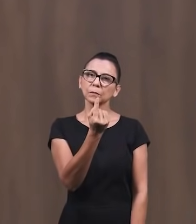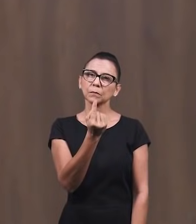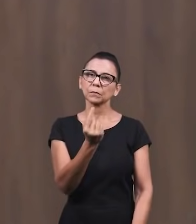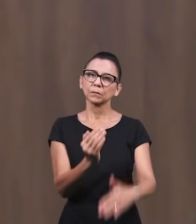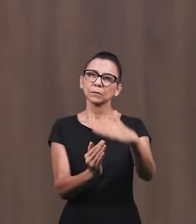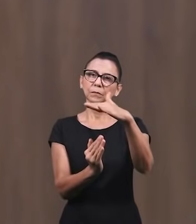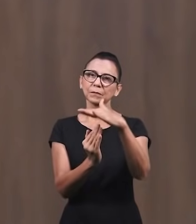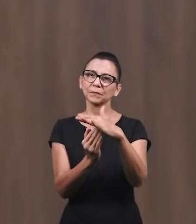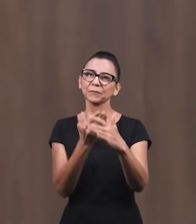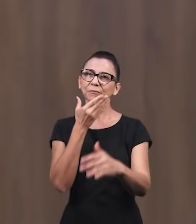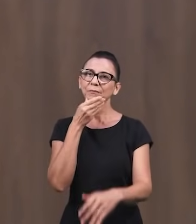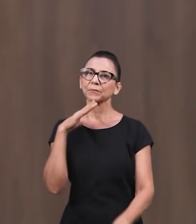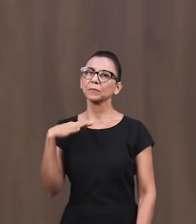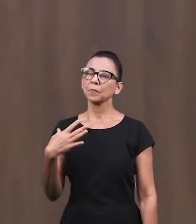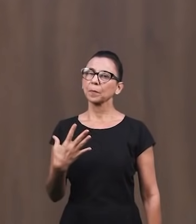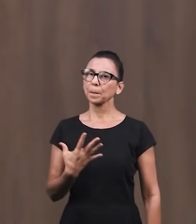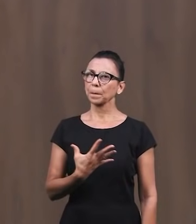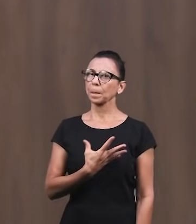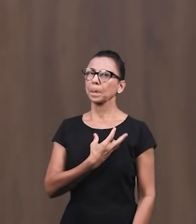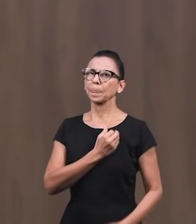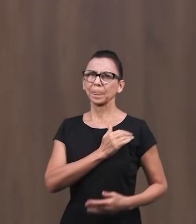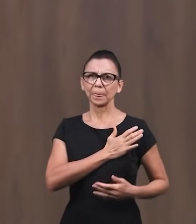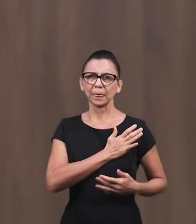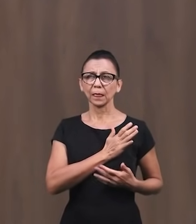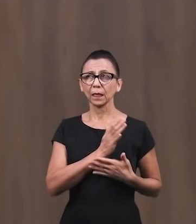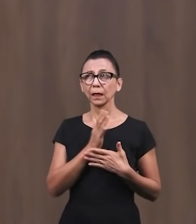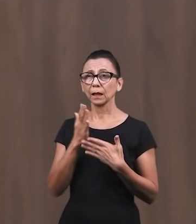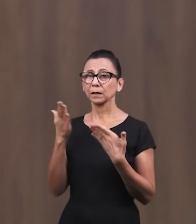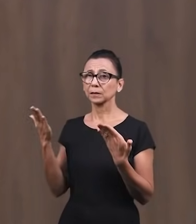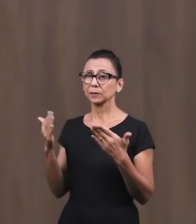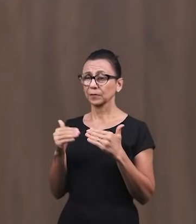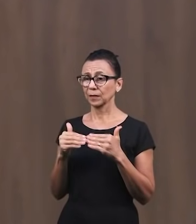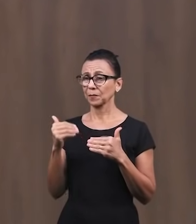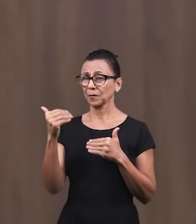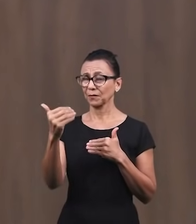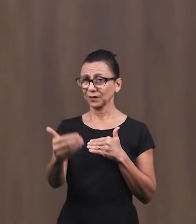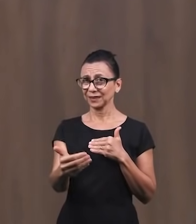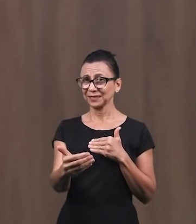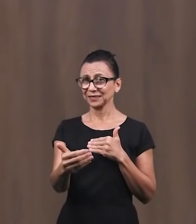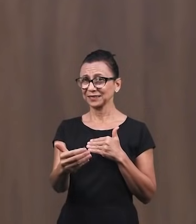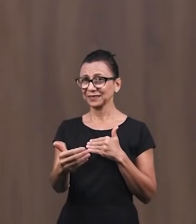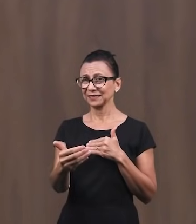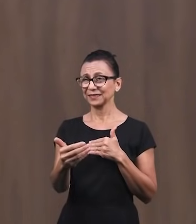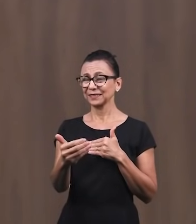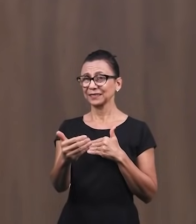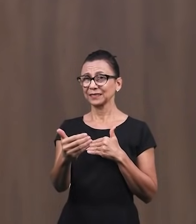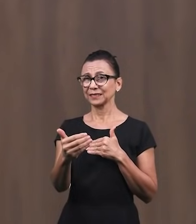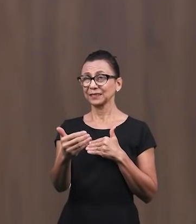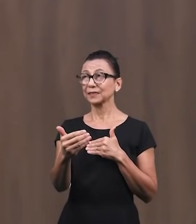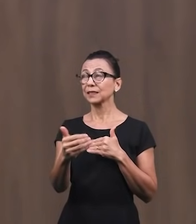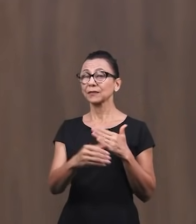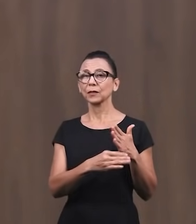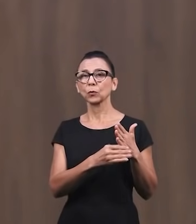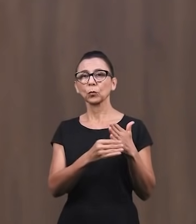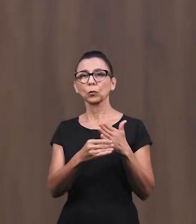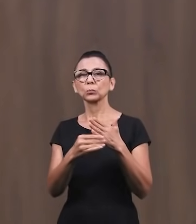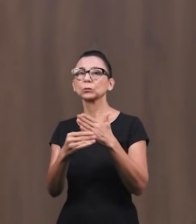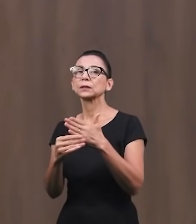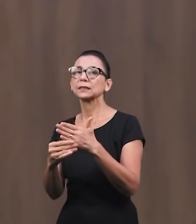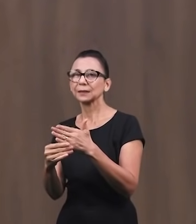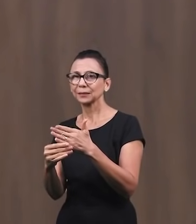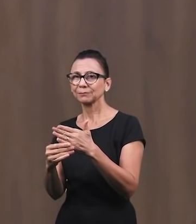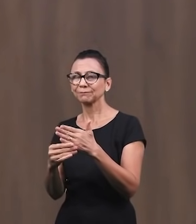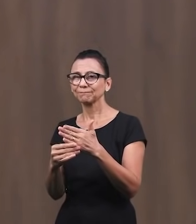único e suficiente Salvador. Você entregue o seu coração a Ele e, a partir daí, Ele passe a conduzir a sua